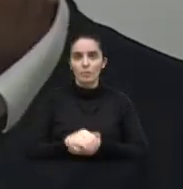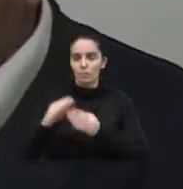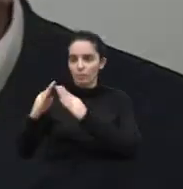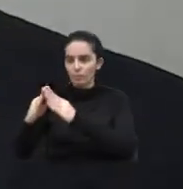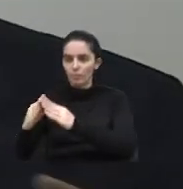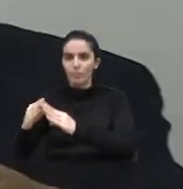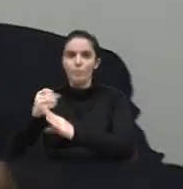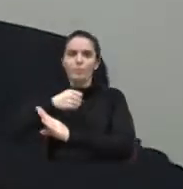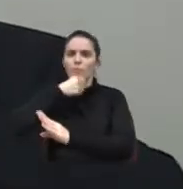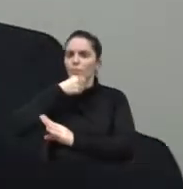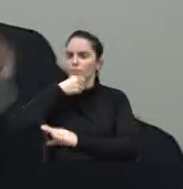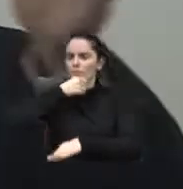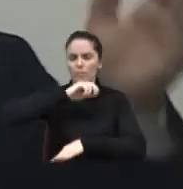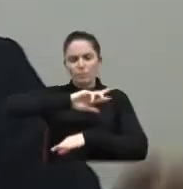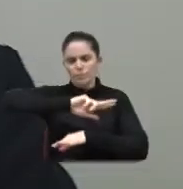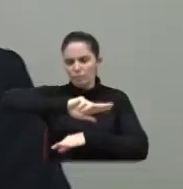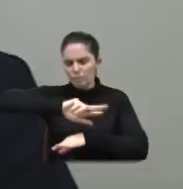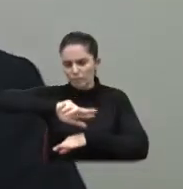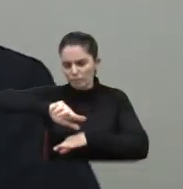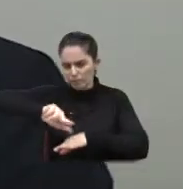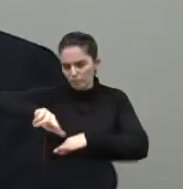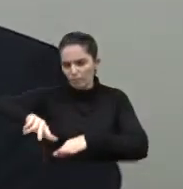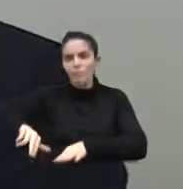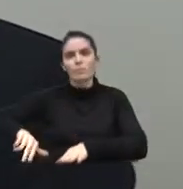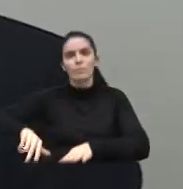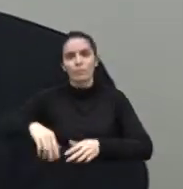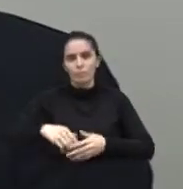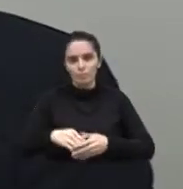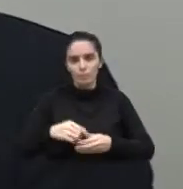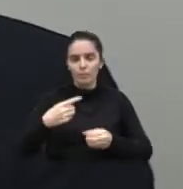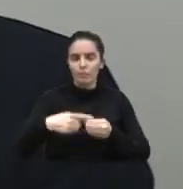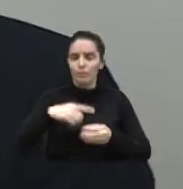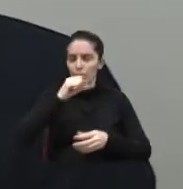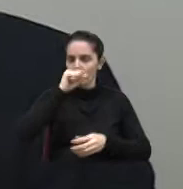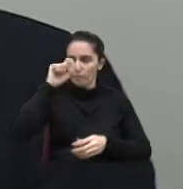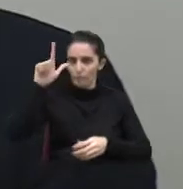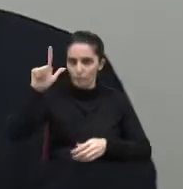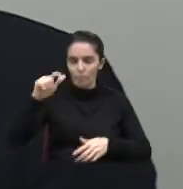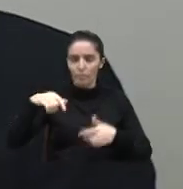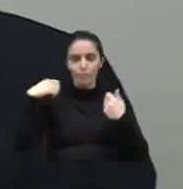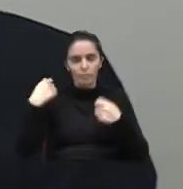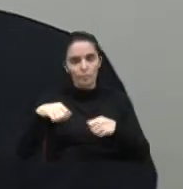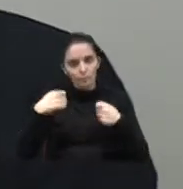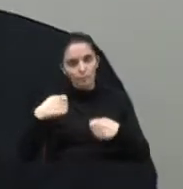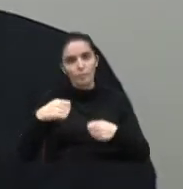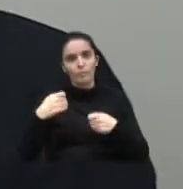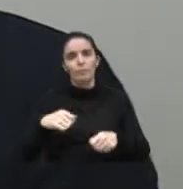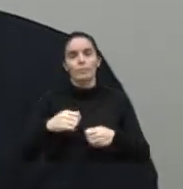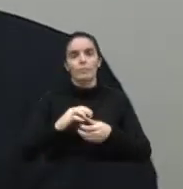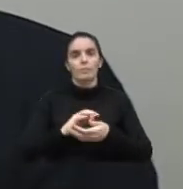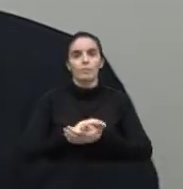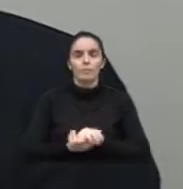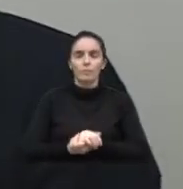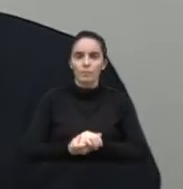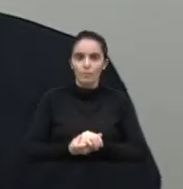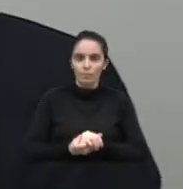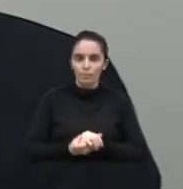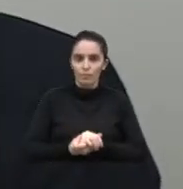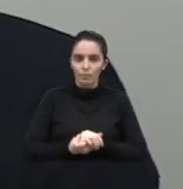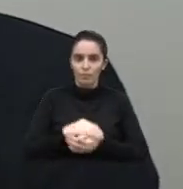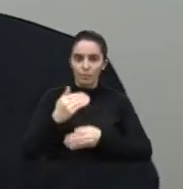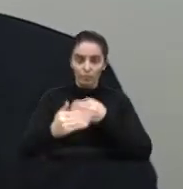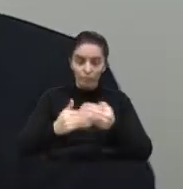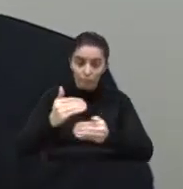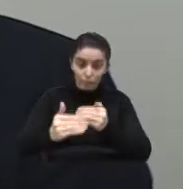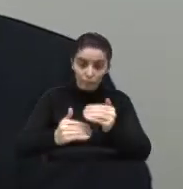Asilo, enfim, todas as entidades da cidade de Limeira precisam se mobilizar para poder